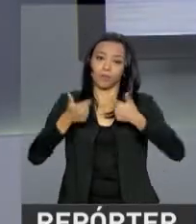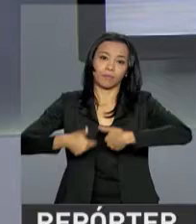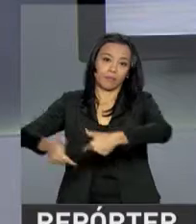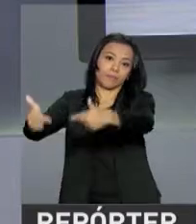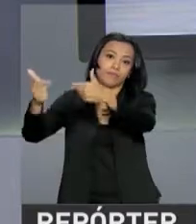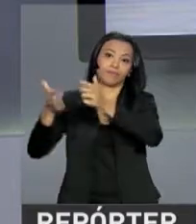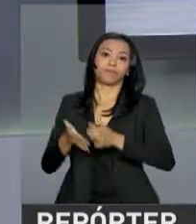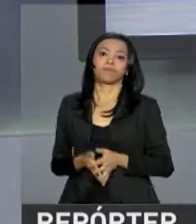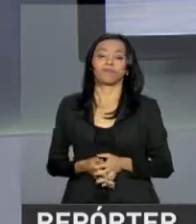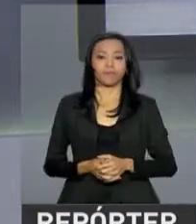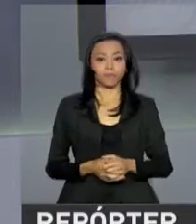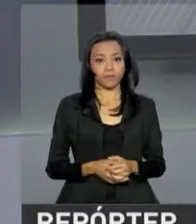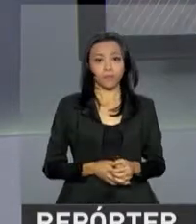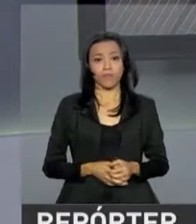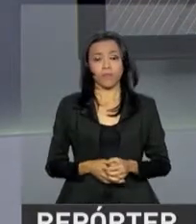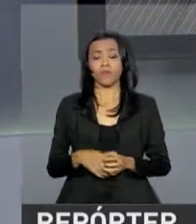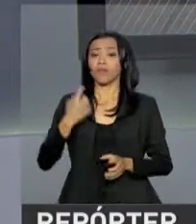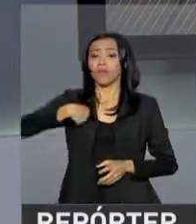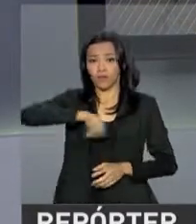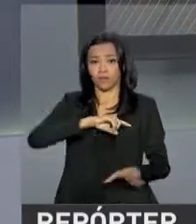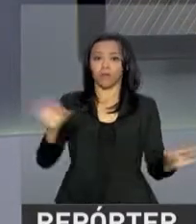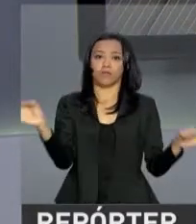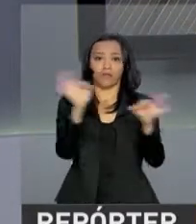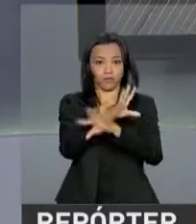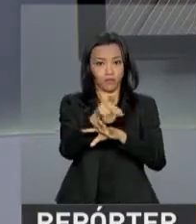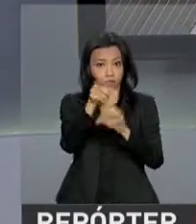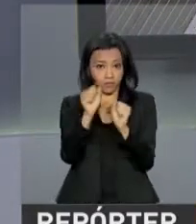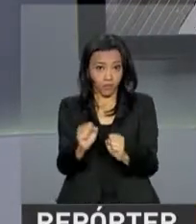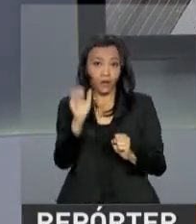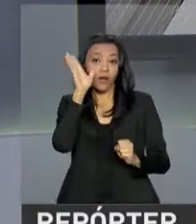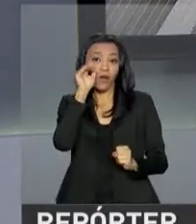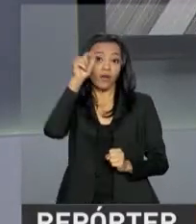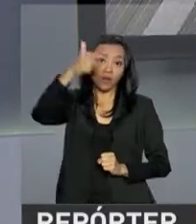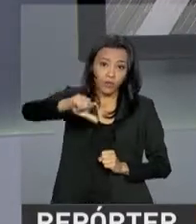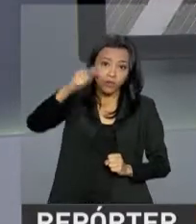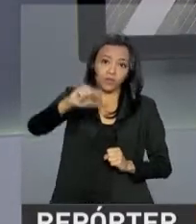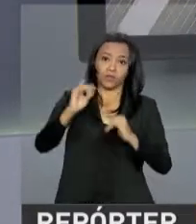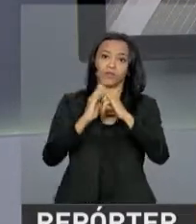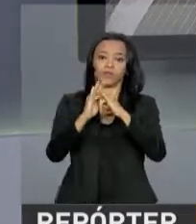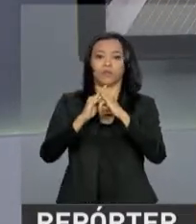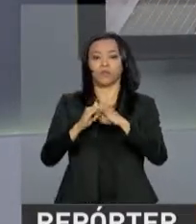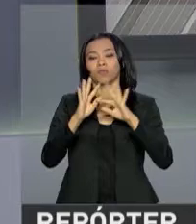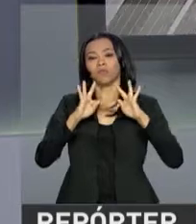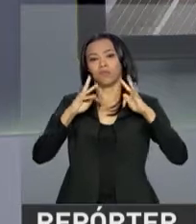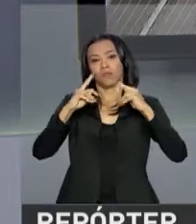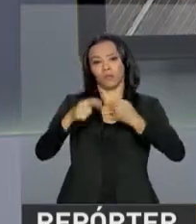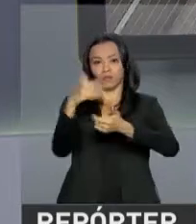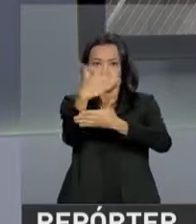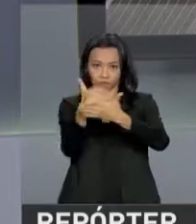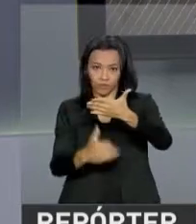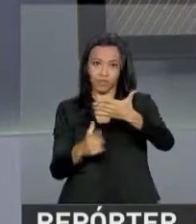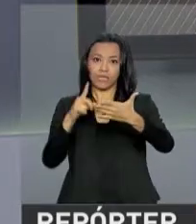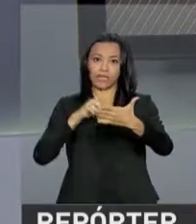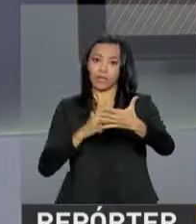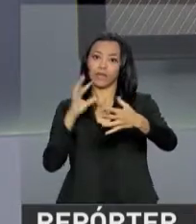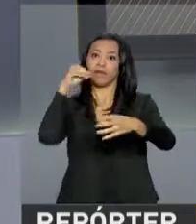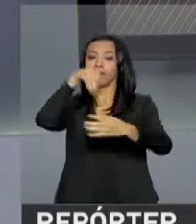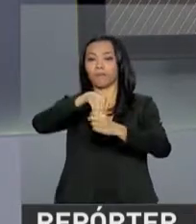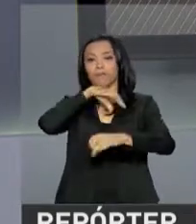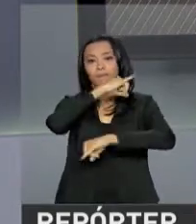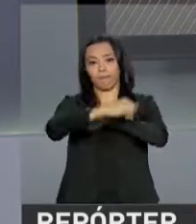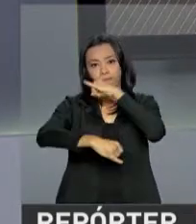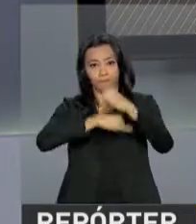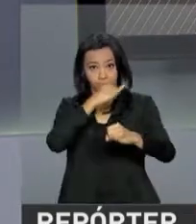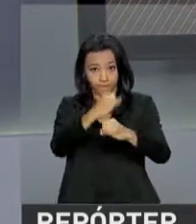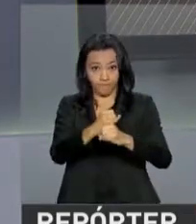para você. E nós ficamos por aqui. Você pode rever as reportagens no YouTube. E toda a nossa programação também está na página